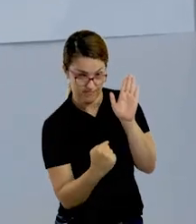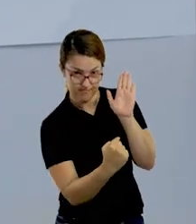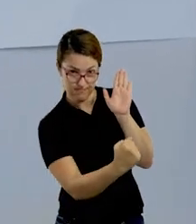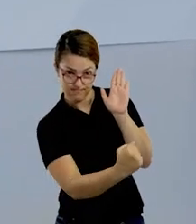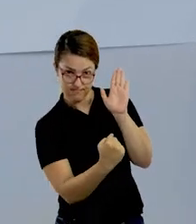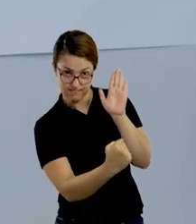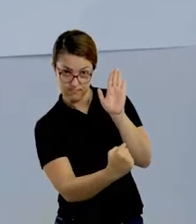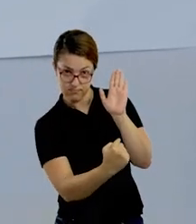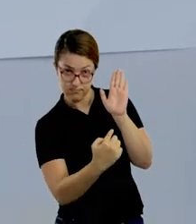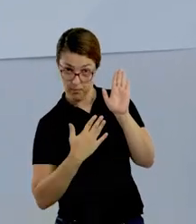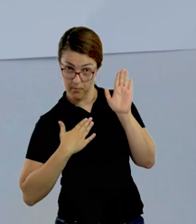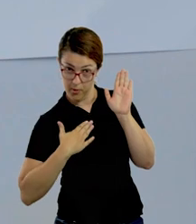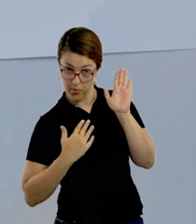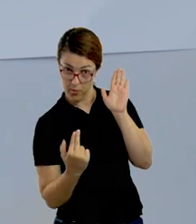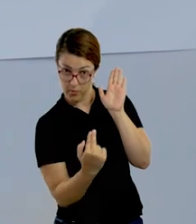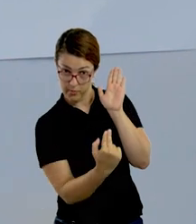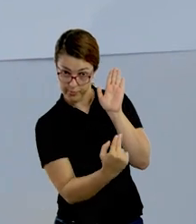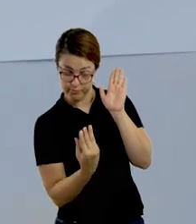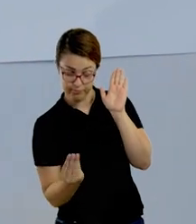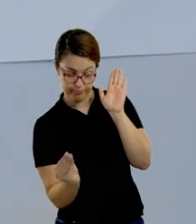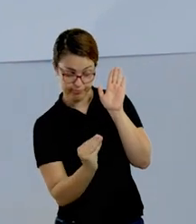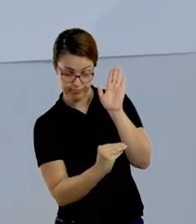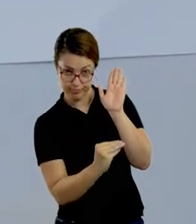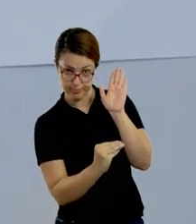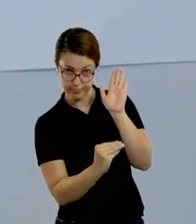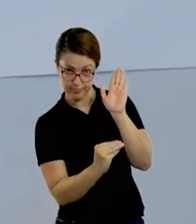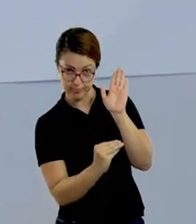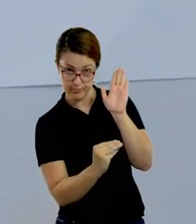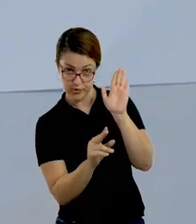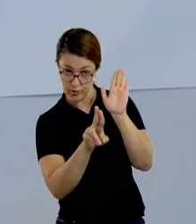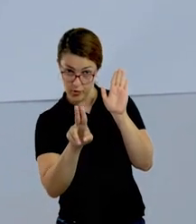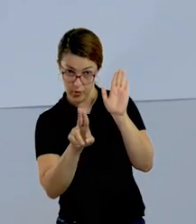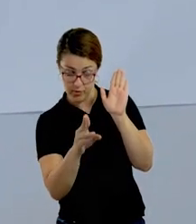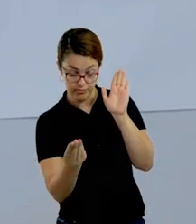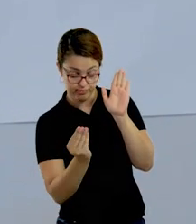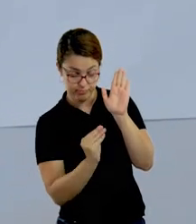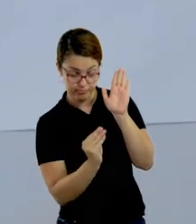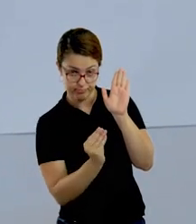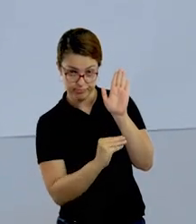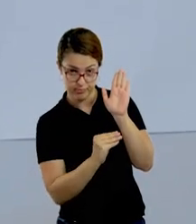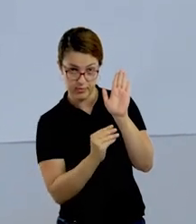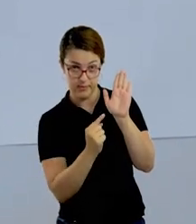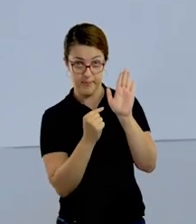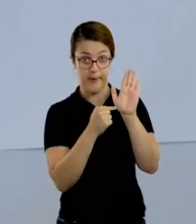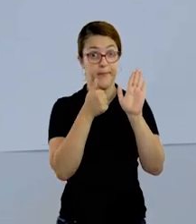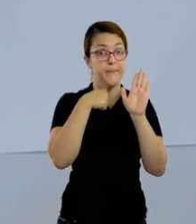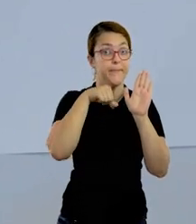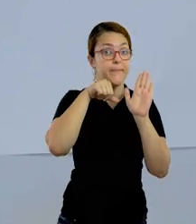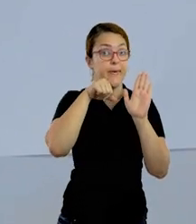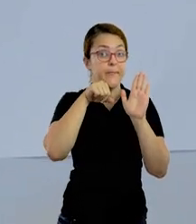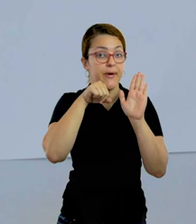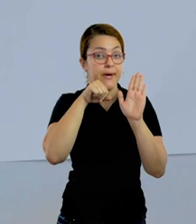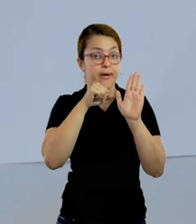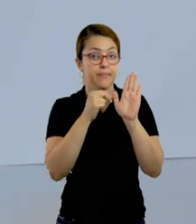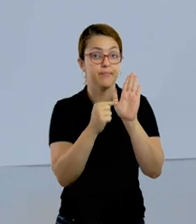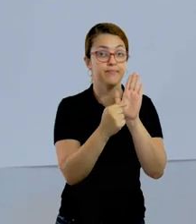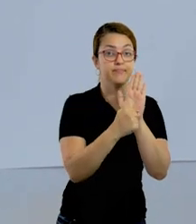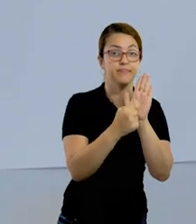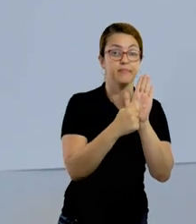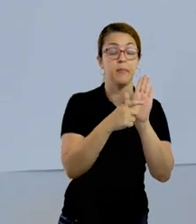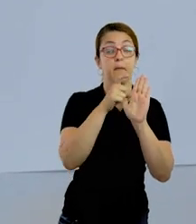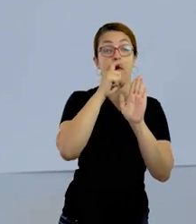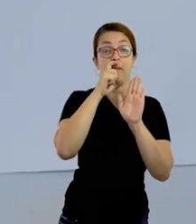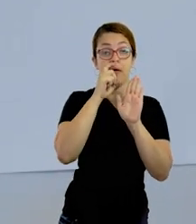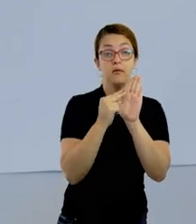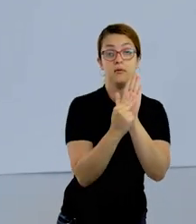uma linha, colocar o seu nome aqui, tá bom? Depois vai colocar do lado esquerdo o nome da mamãe e do lado